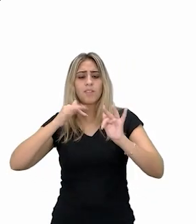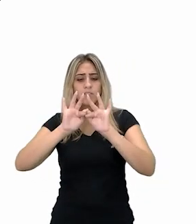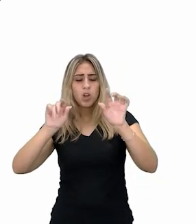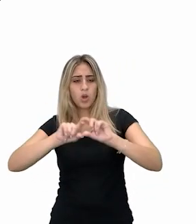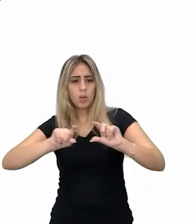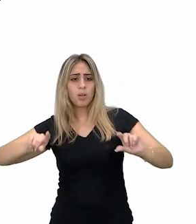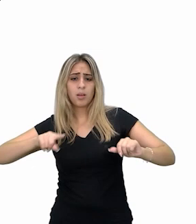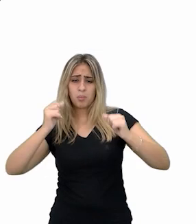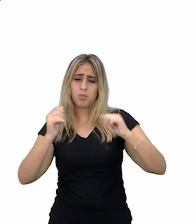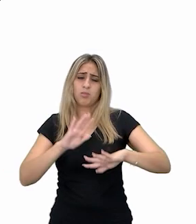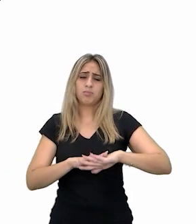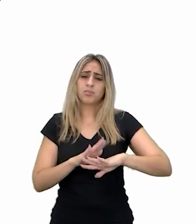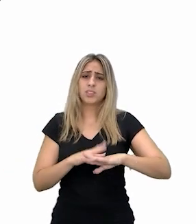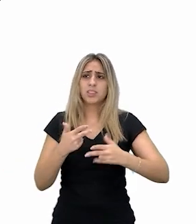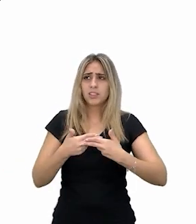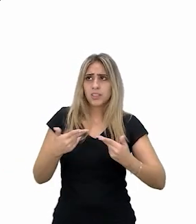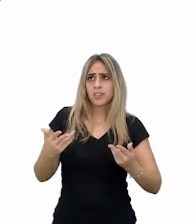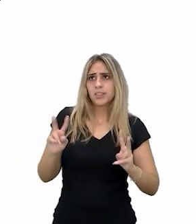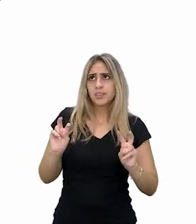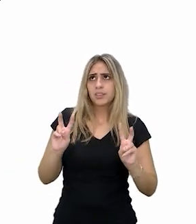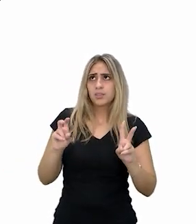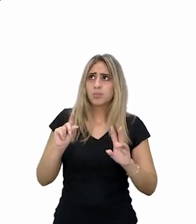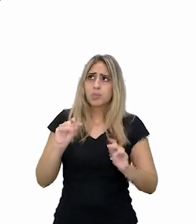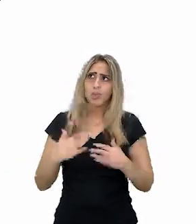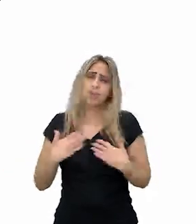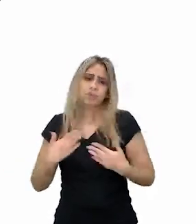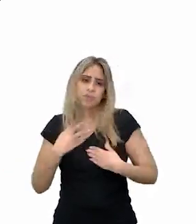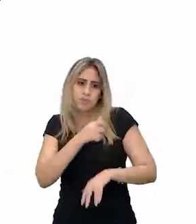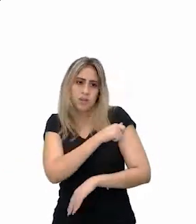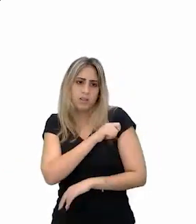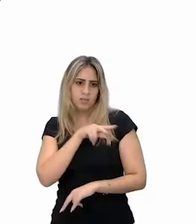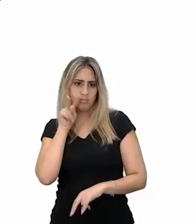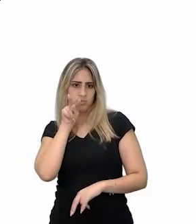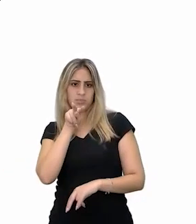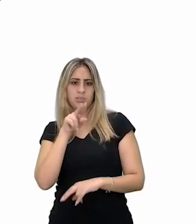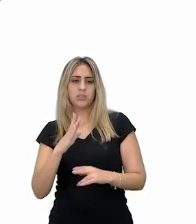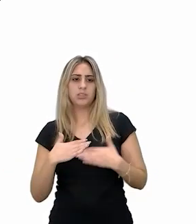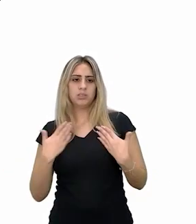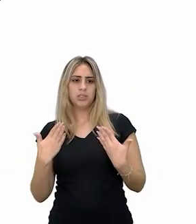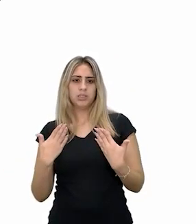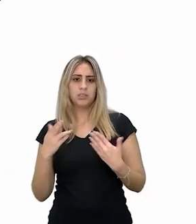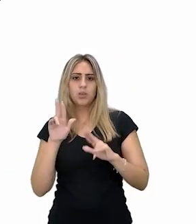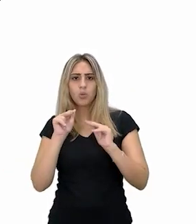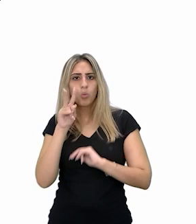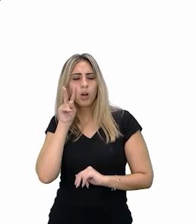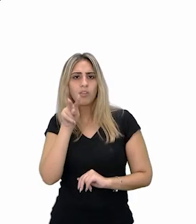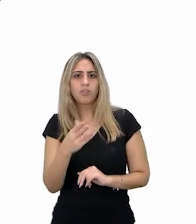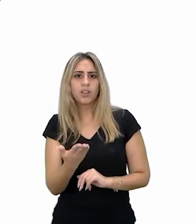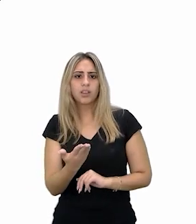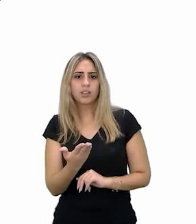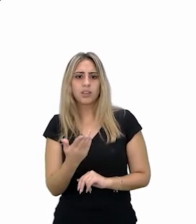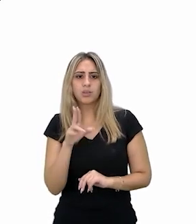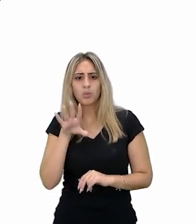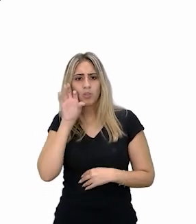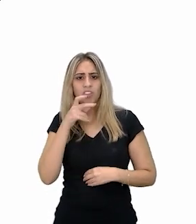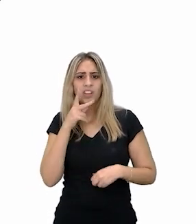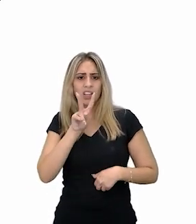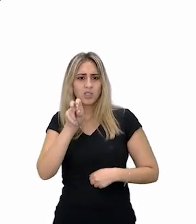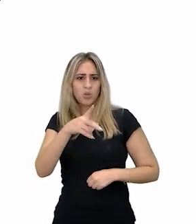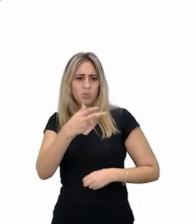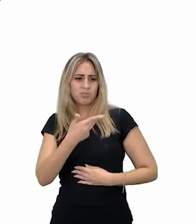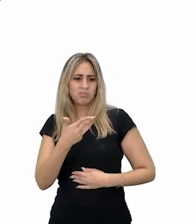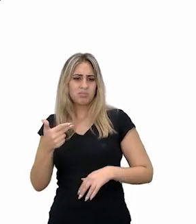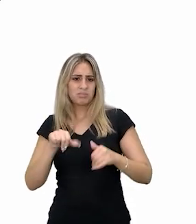isso pode ser, de certa forma, assustador para o aluno que começa a ler e fala, nossa, eu nunca escutei falar sobre